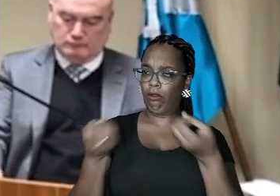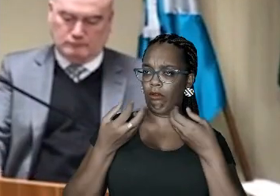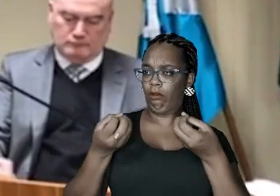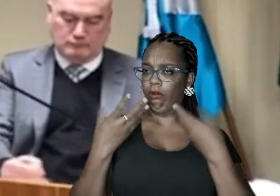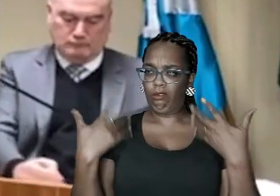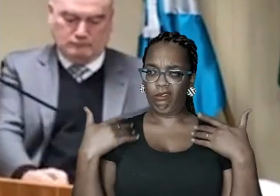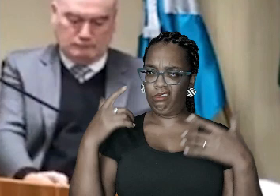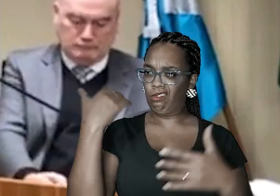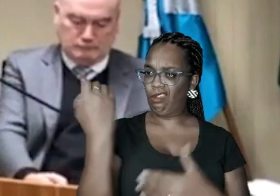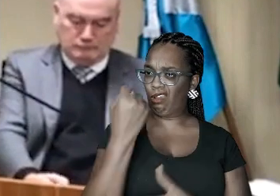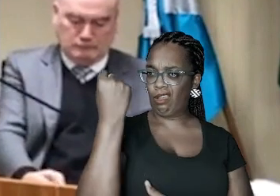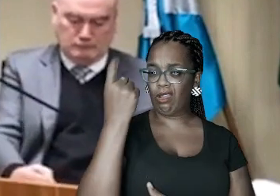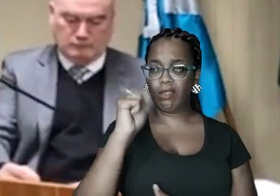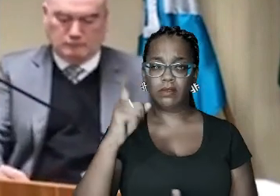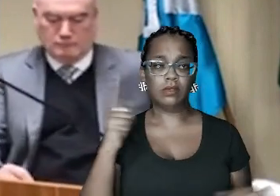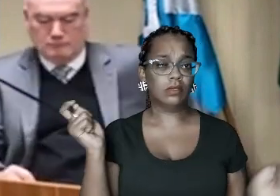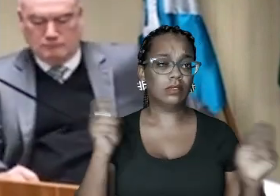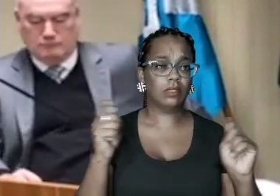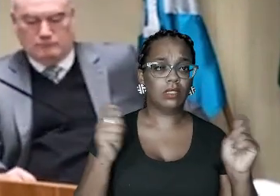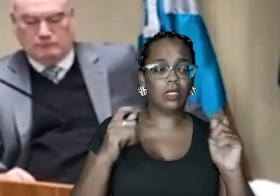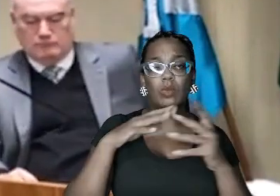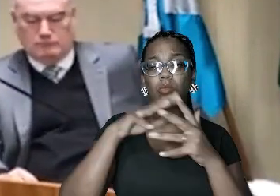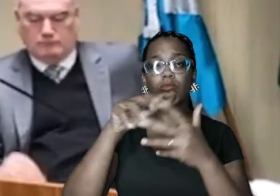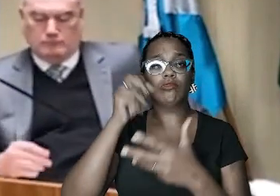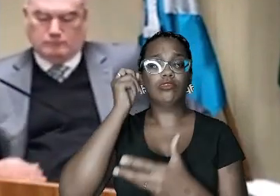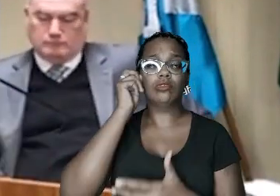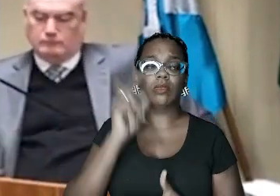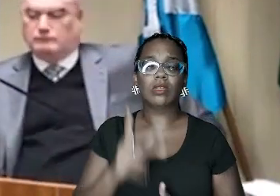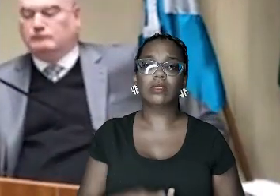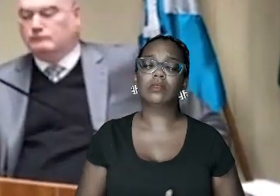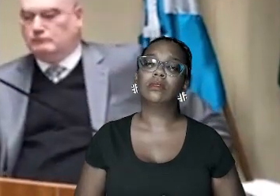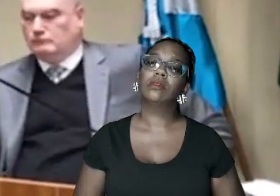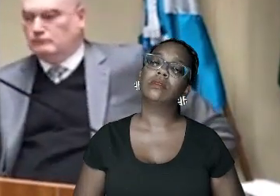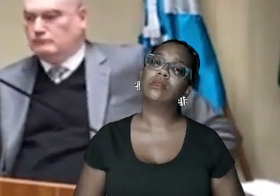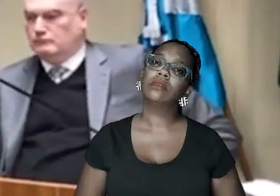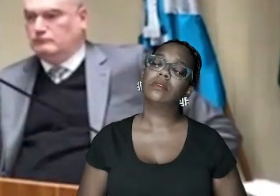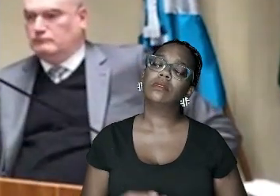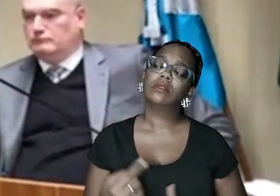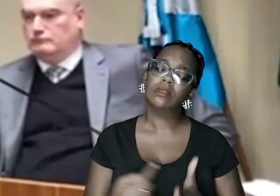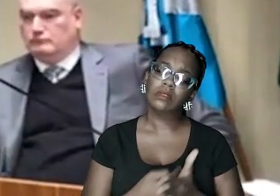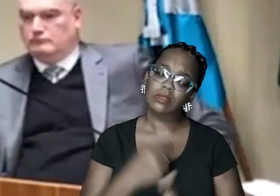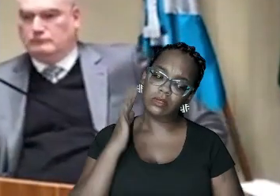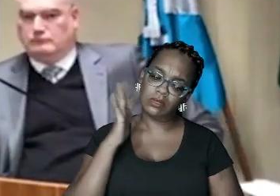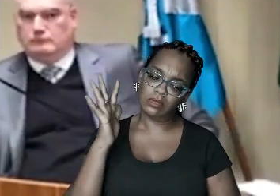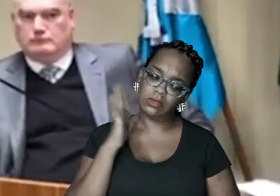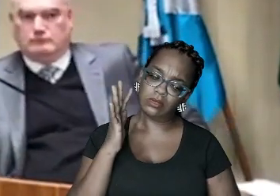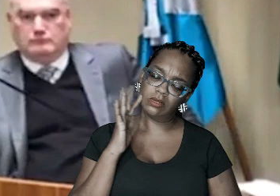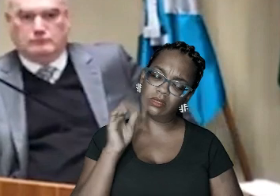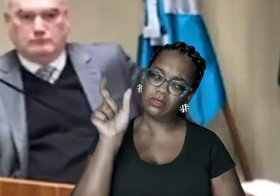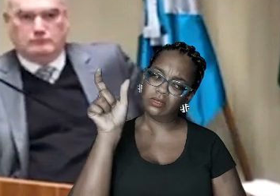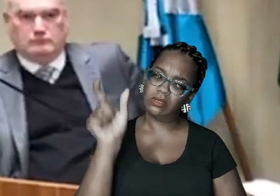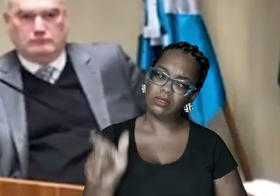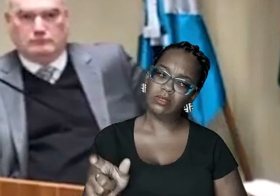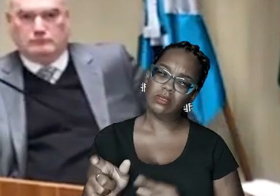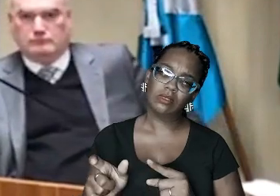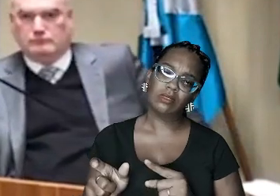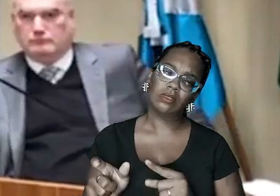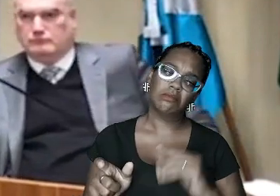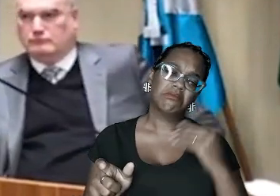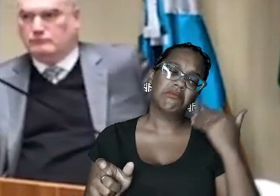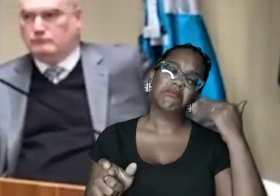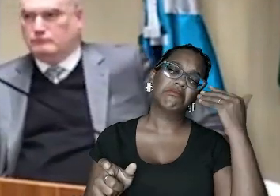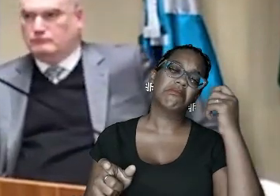tão grave Eu só fui né o mundo dos aspectos E aí o que eu me pergunto é essa pessoa se eventualmente